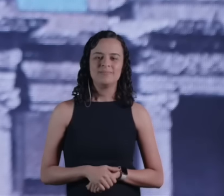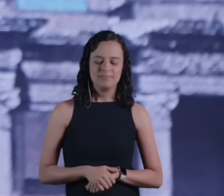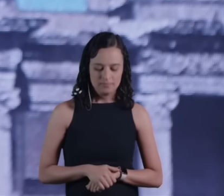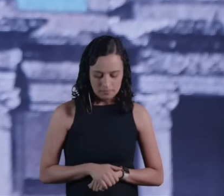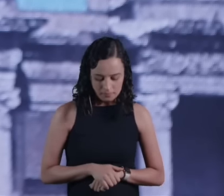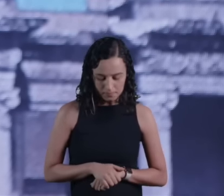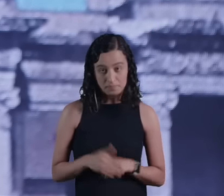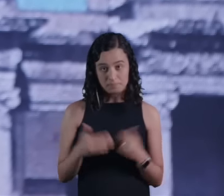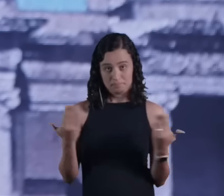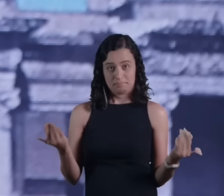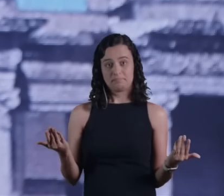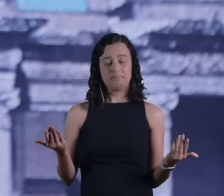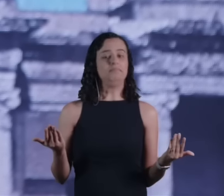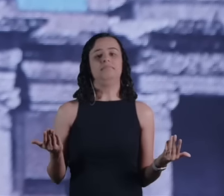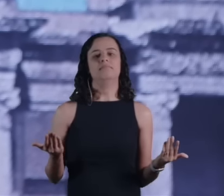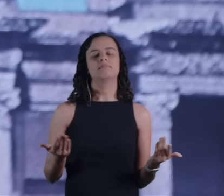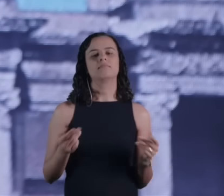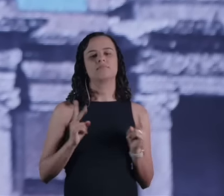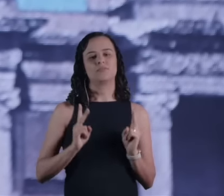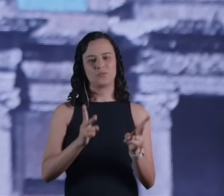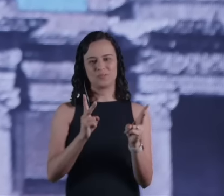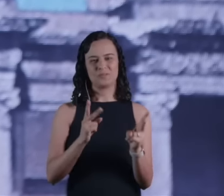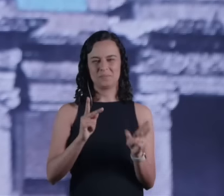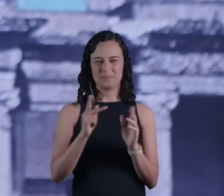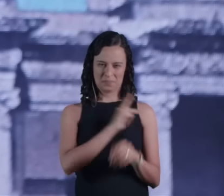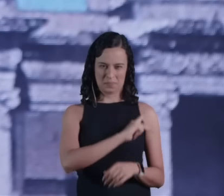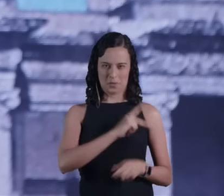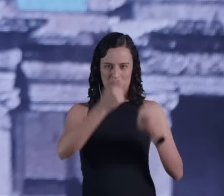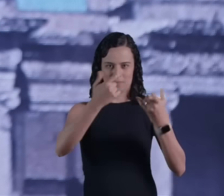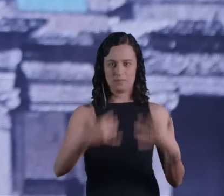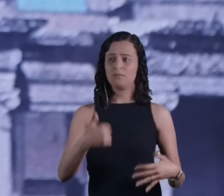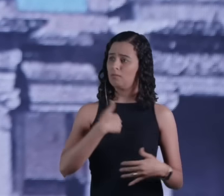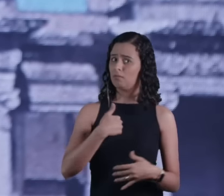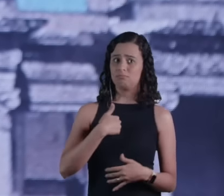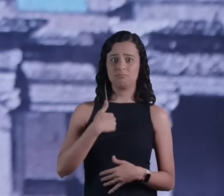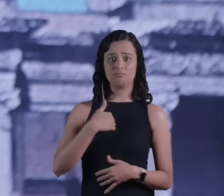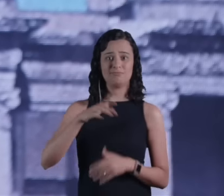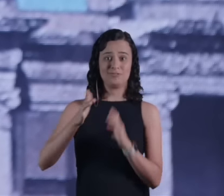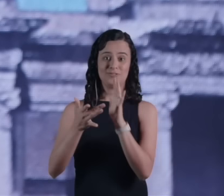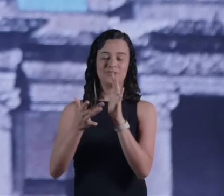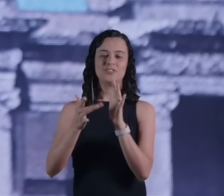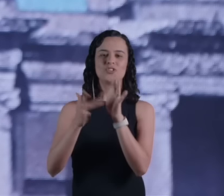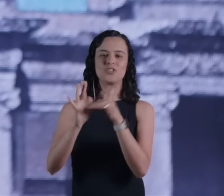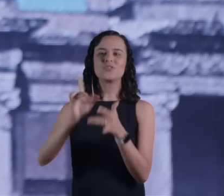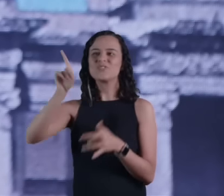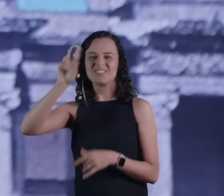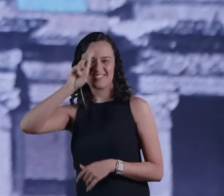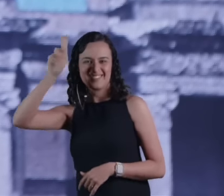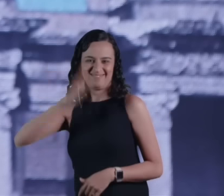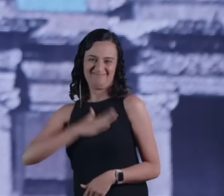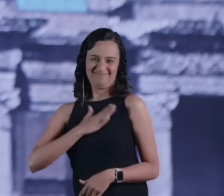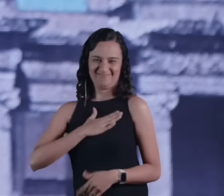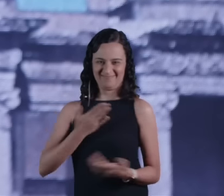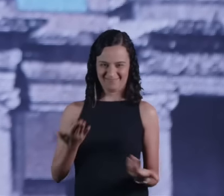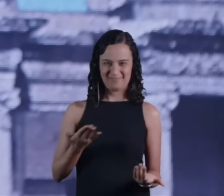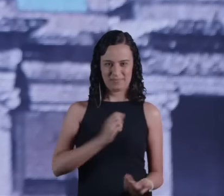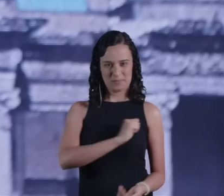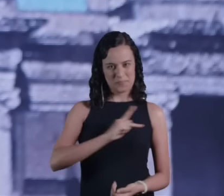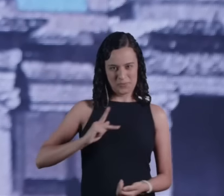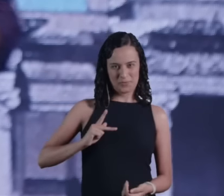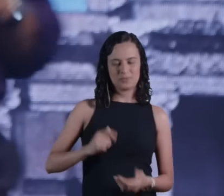E aí então ele continua e diz: apóstolo de Jesus Cristo. O que significa de